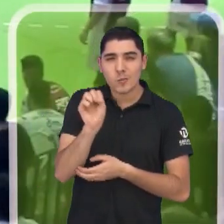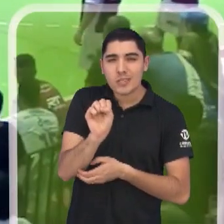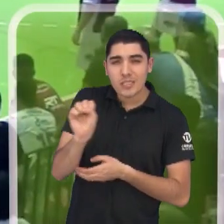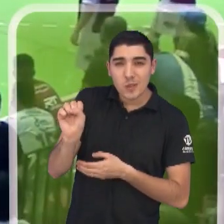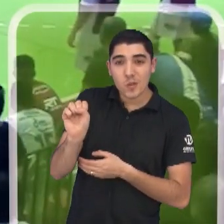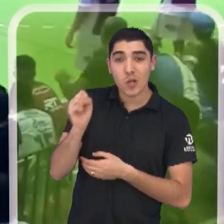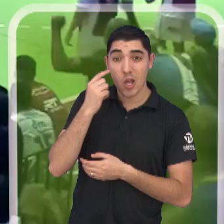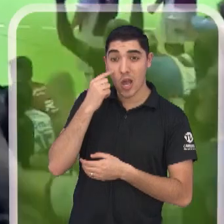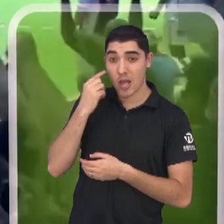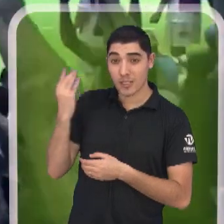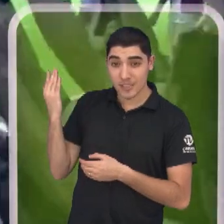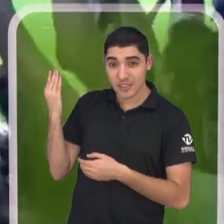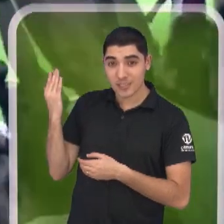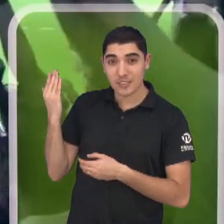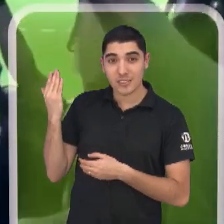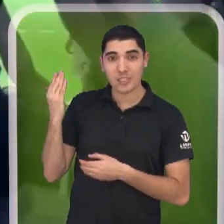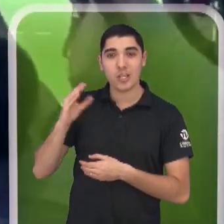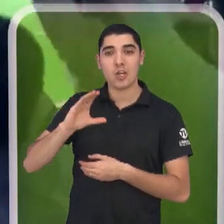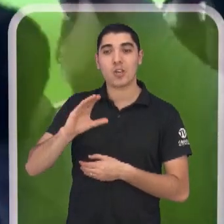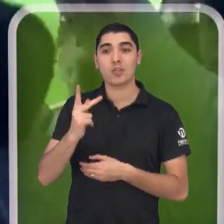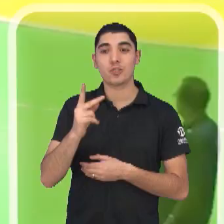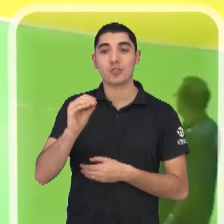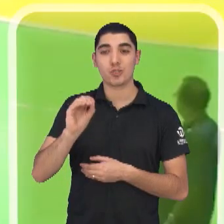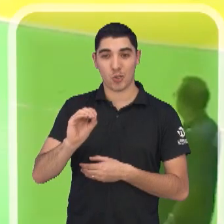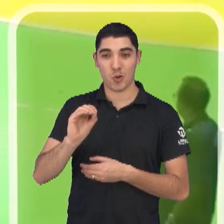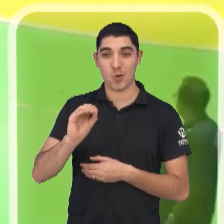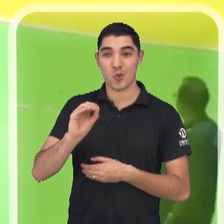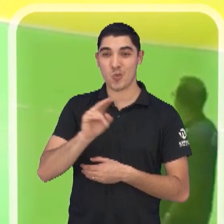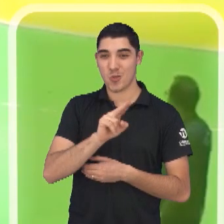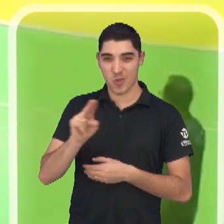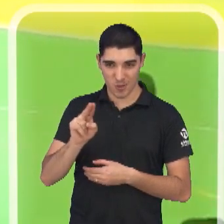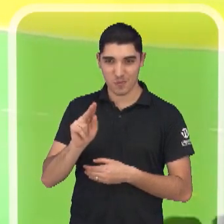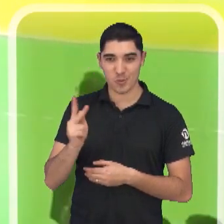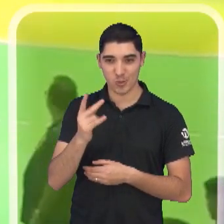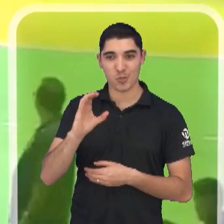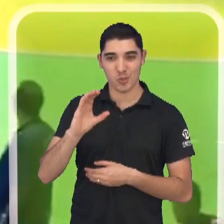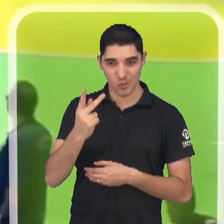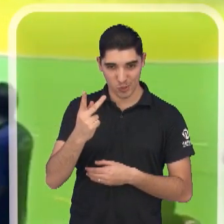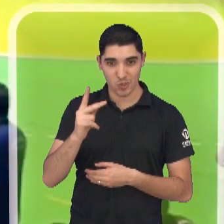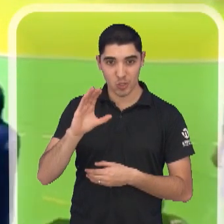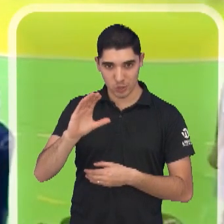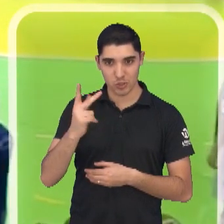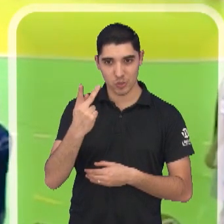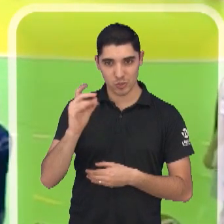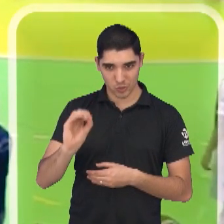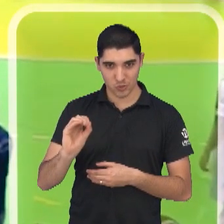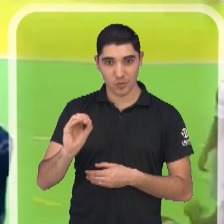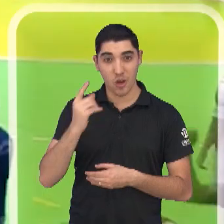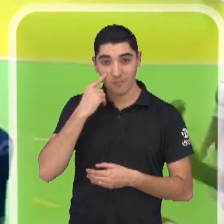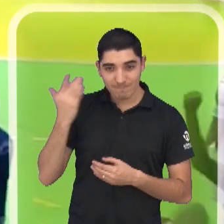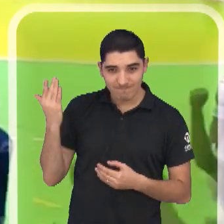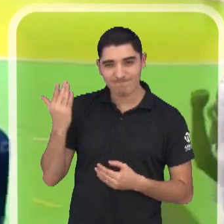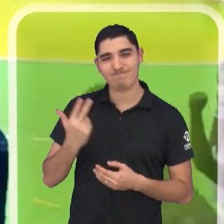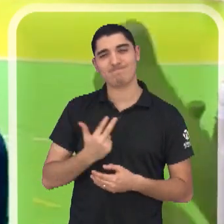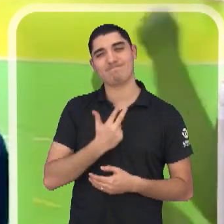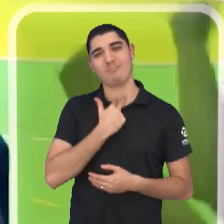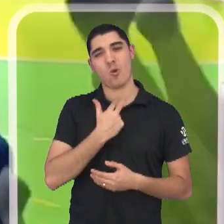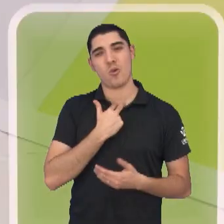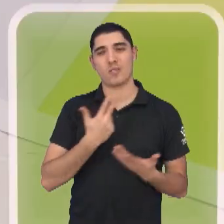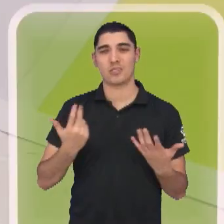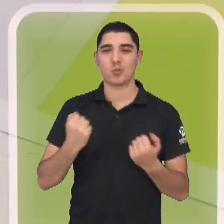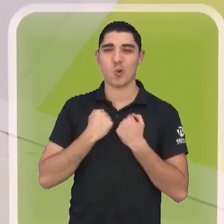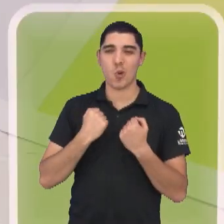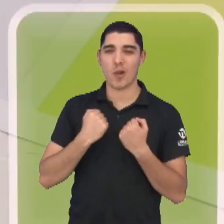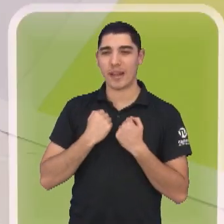jogada individual do tcho É isso mesmo do tchow ele foi lá fez a finta bateu não pode tomar um Gol desse hein